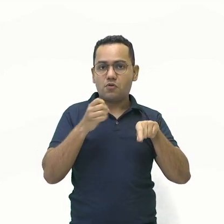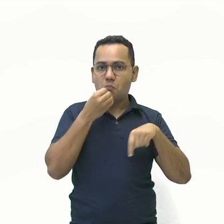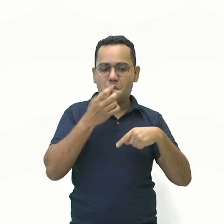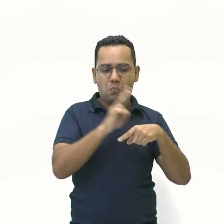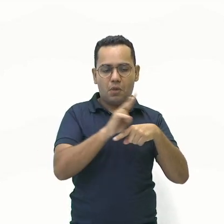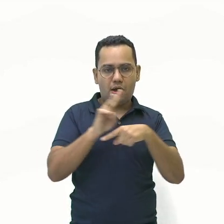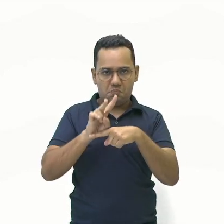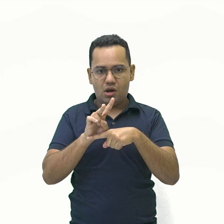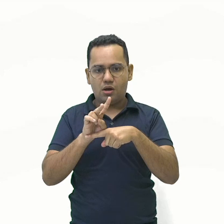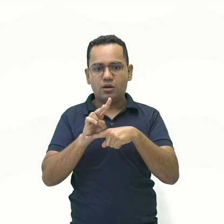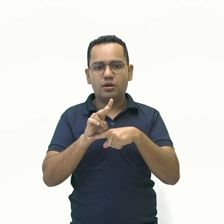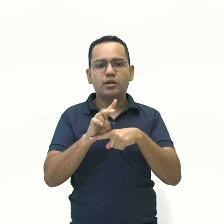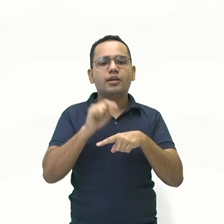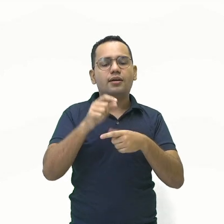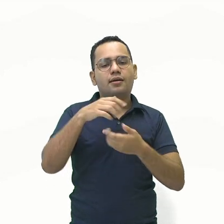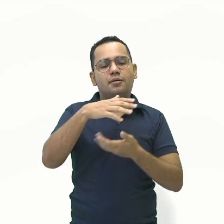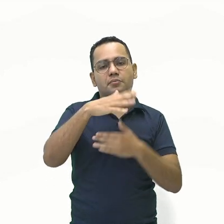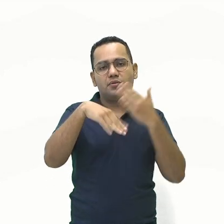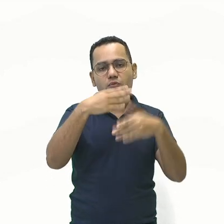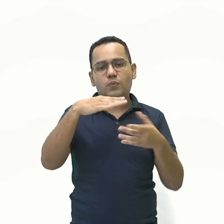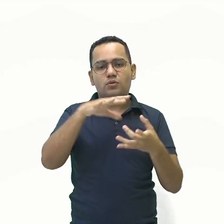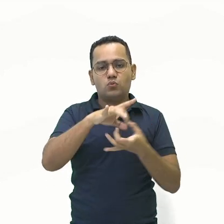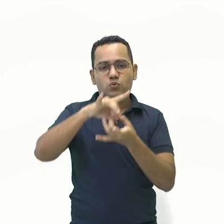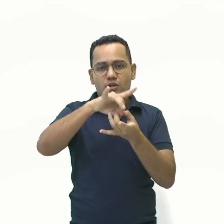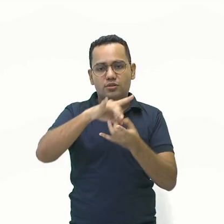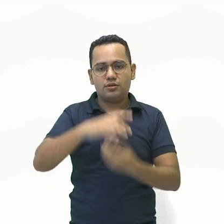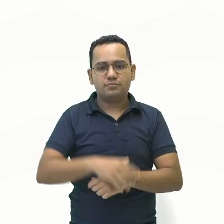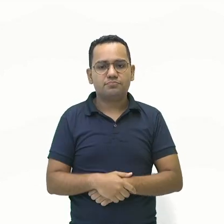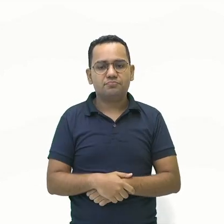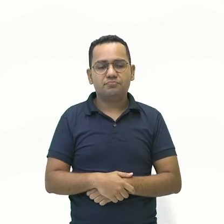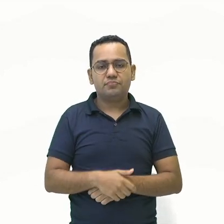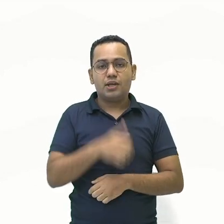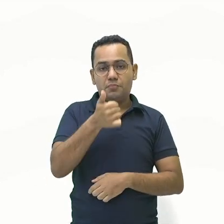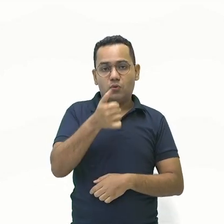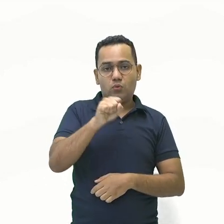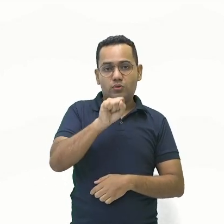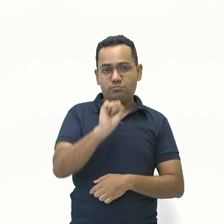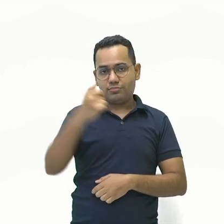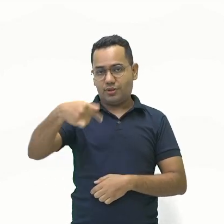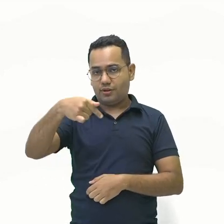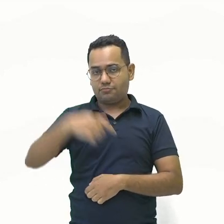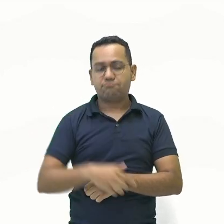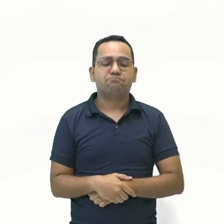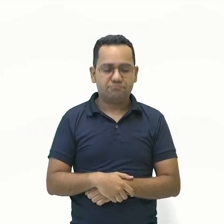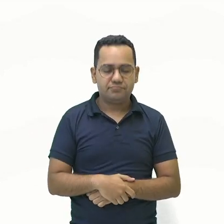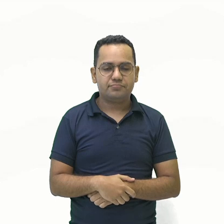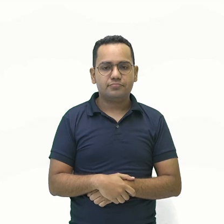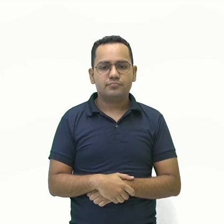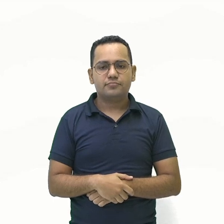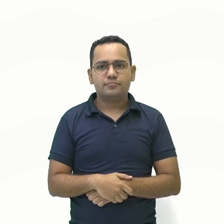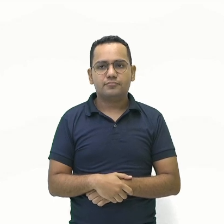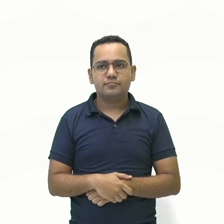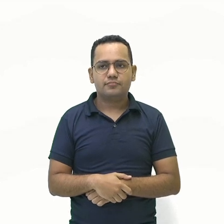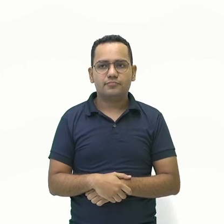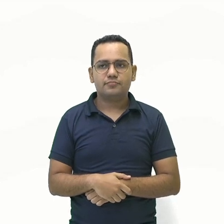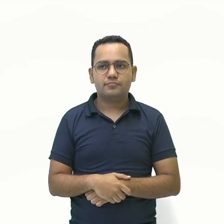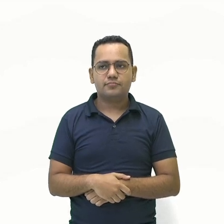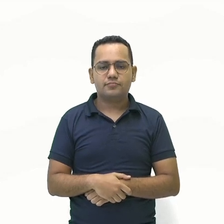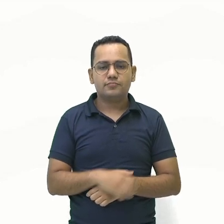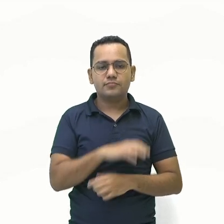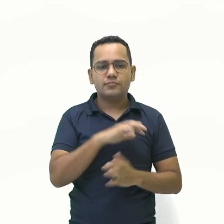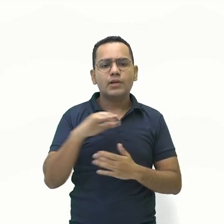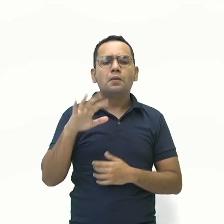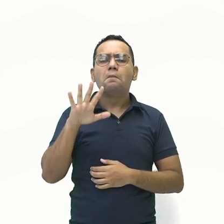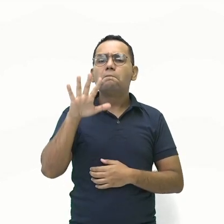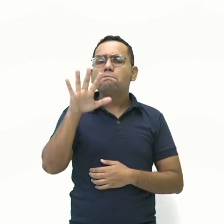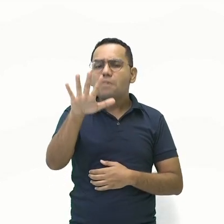certo? Bem, destaco também para vocês que esse desenvolvimento sustentável ele é organizado em uma espécie de tripé,